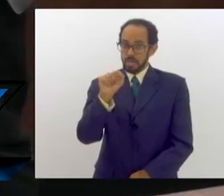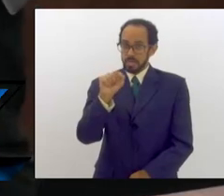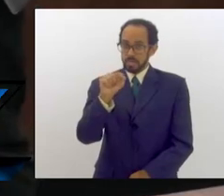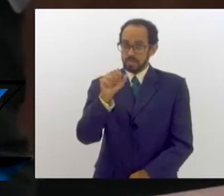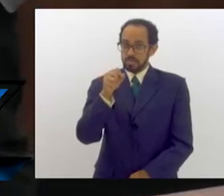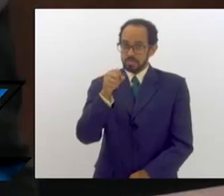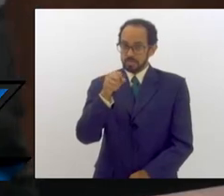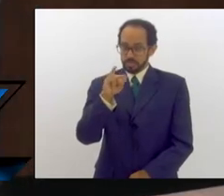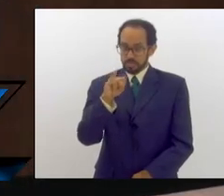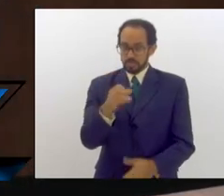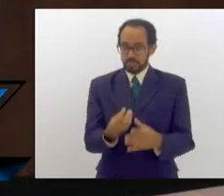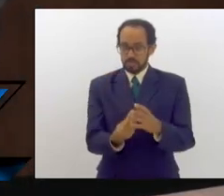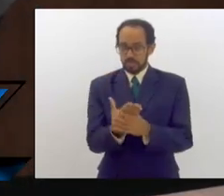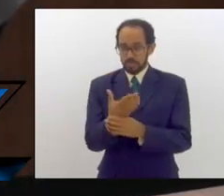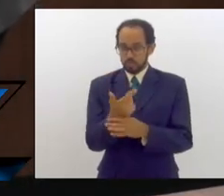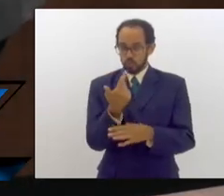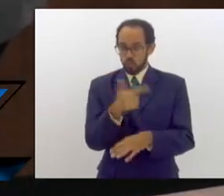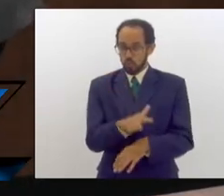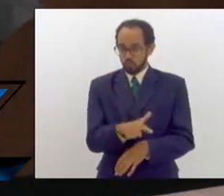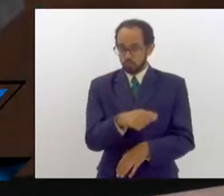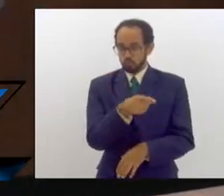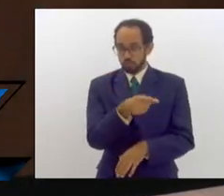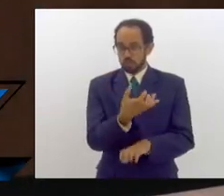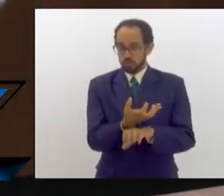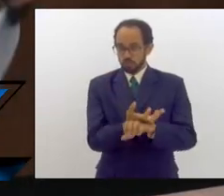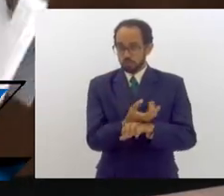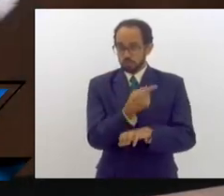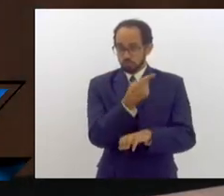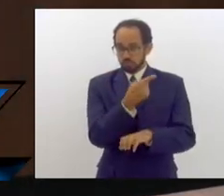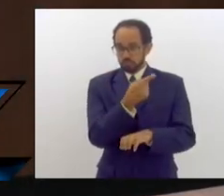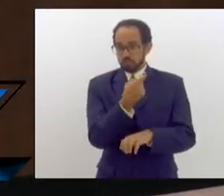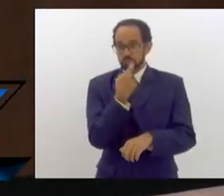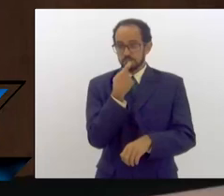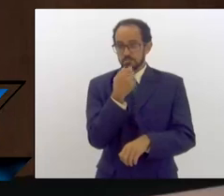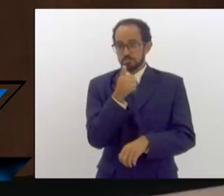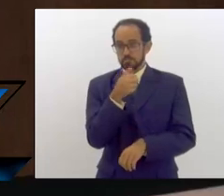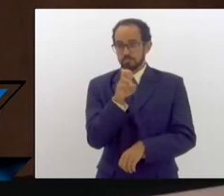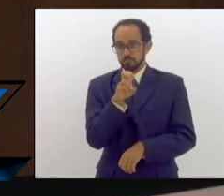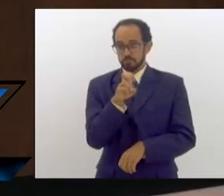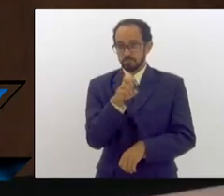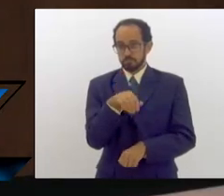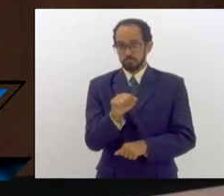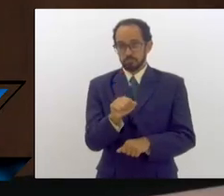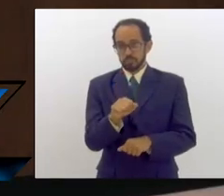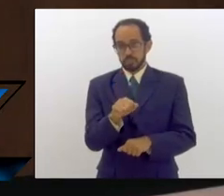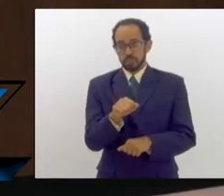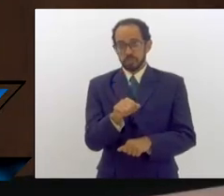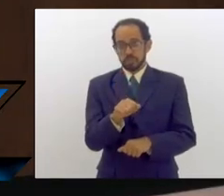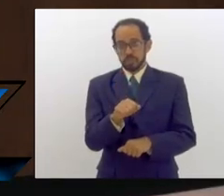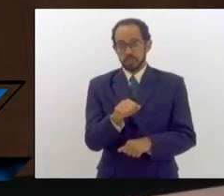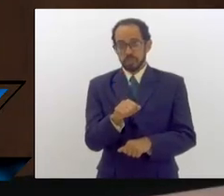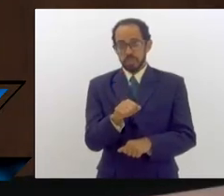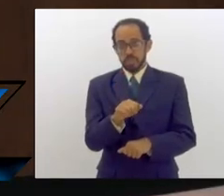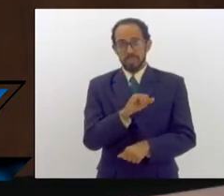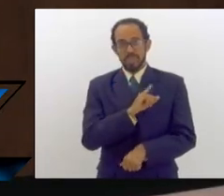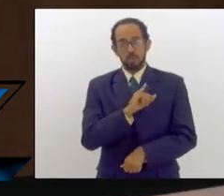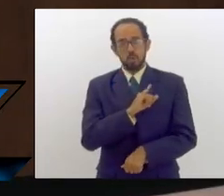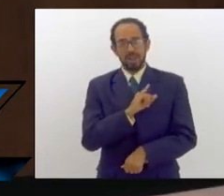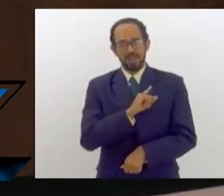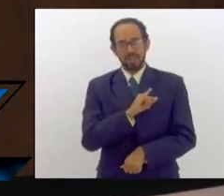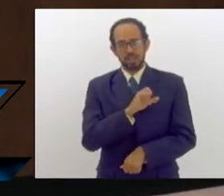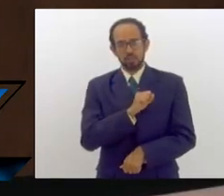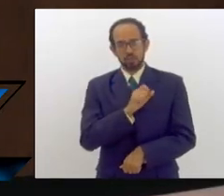Exatamente esse corredor Niterói São Gonçalo Itaboraí cidade do Rio de Janeiro